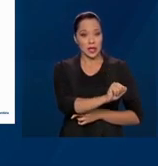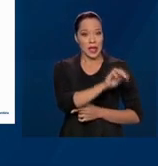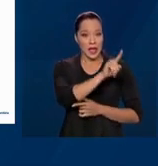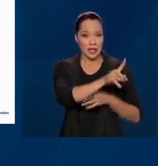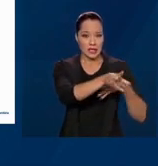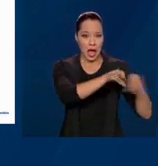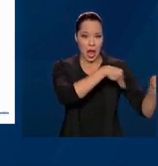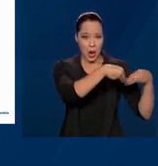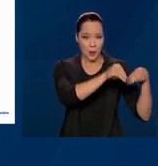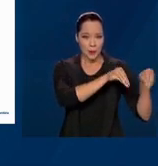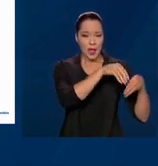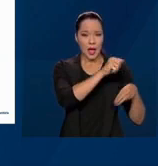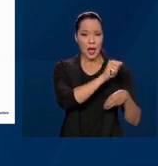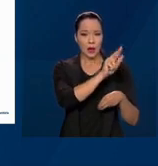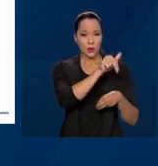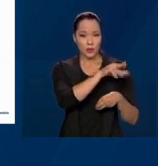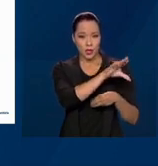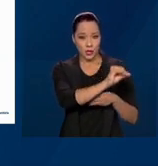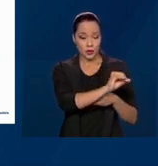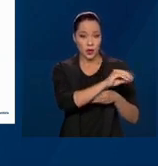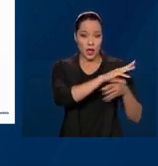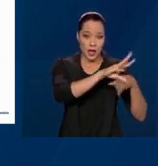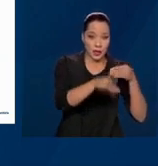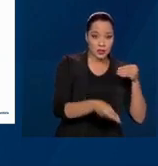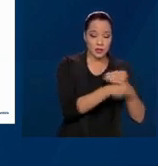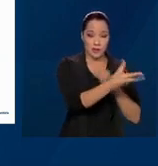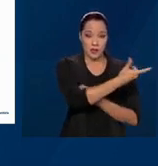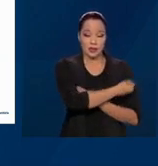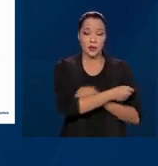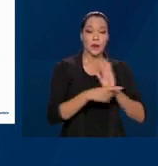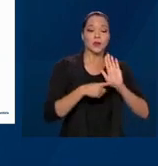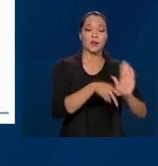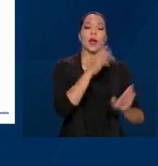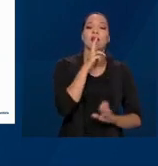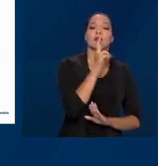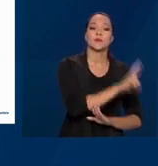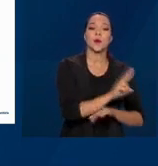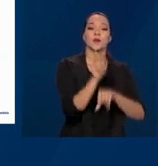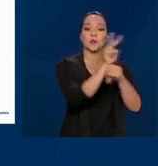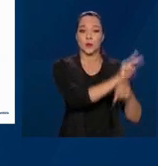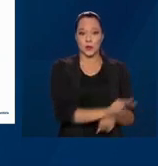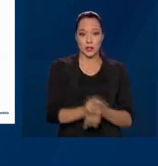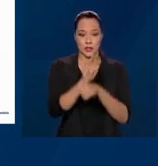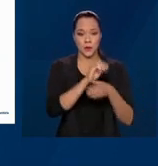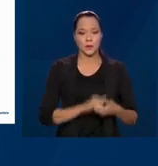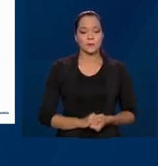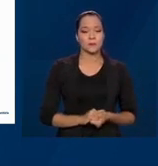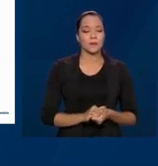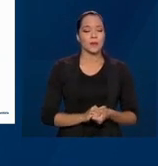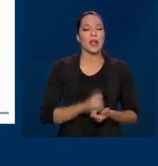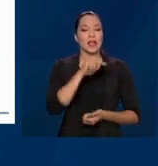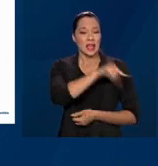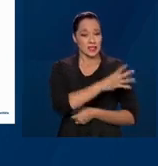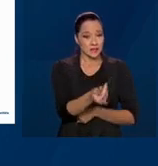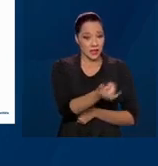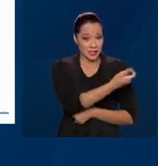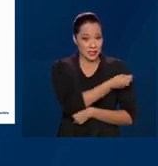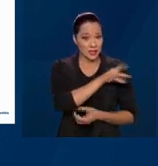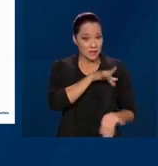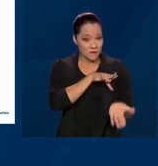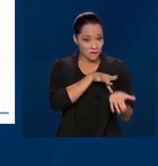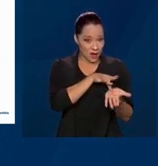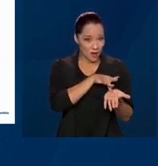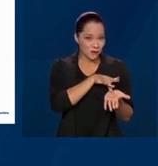acrescentada à vacina para ajudar na resposta imune. E o placebo, ou seja, aquilo que seria o